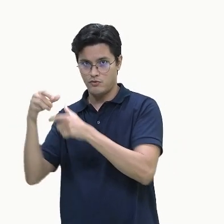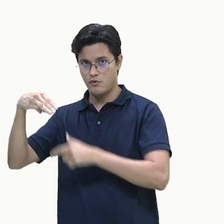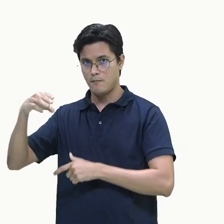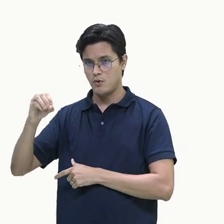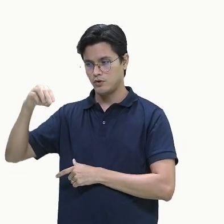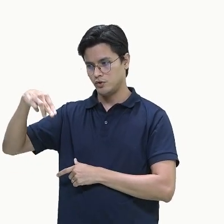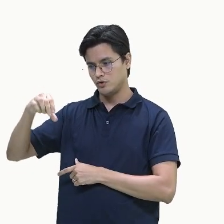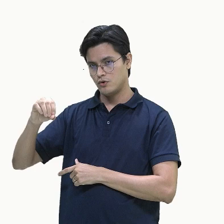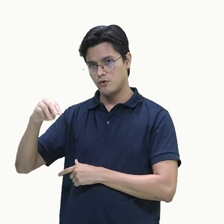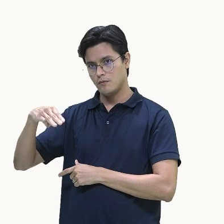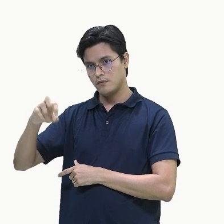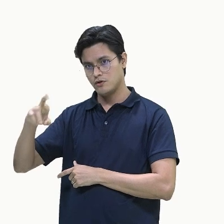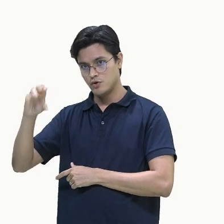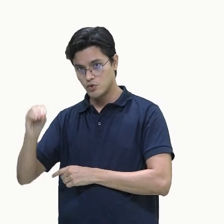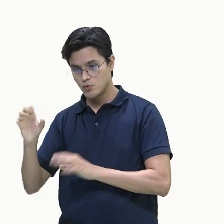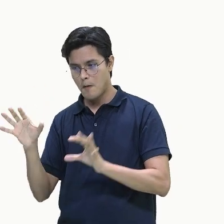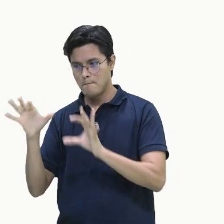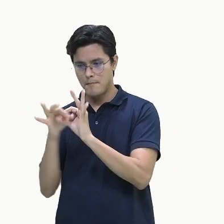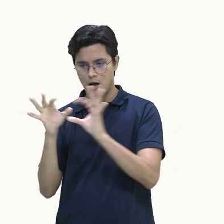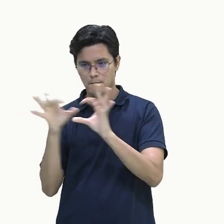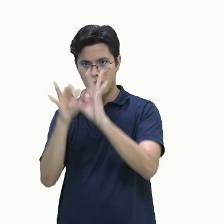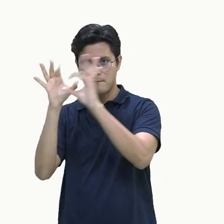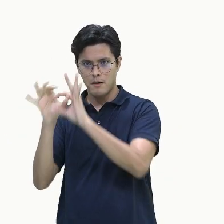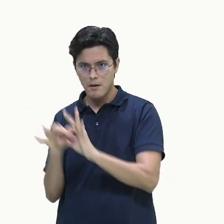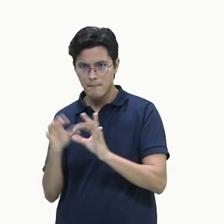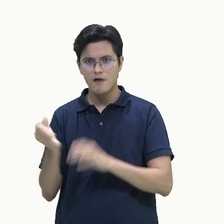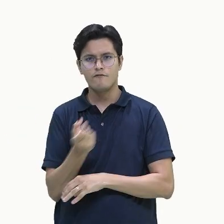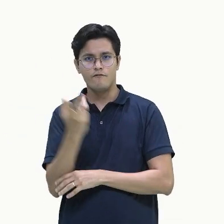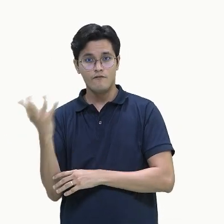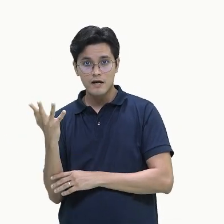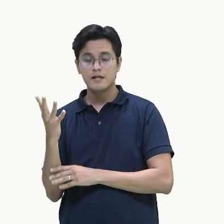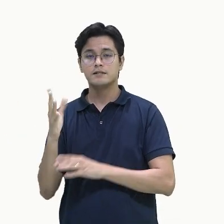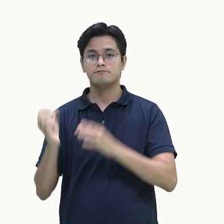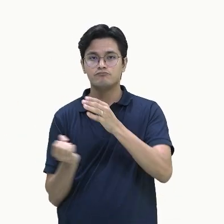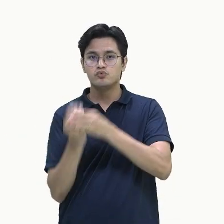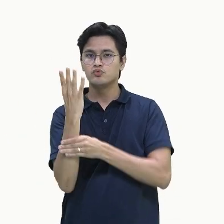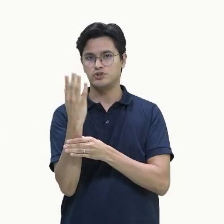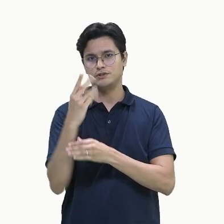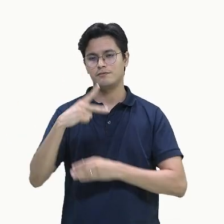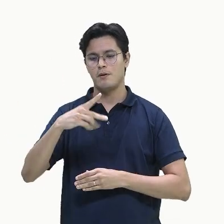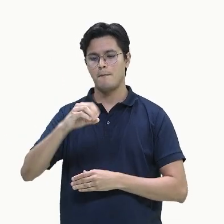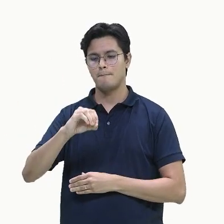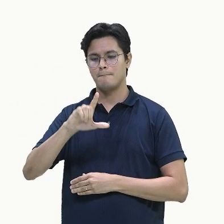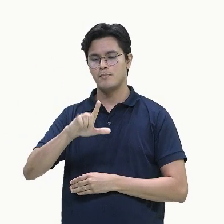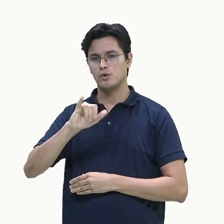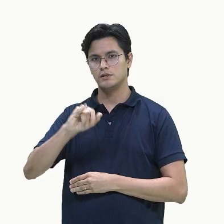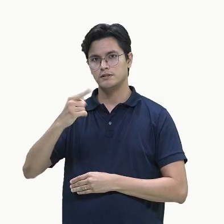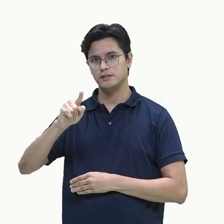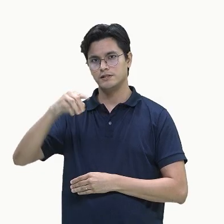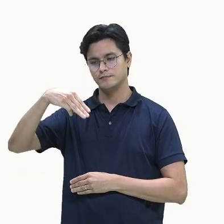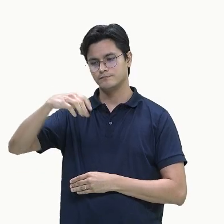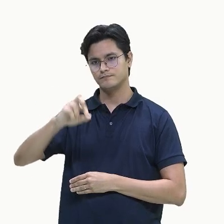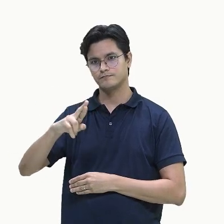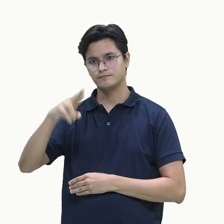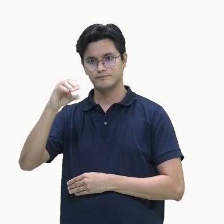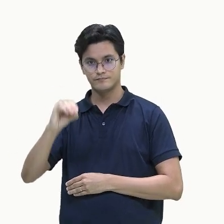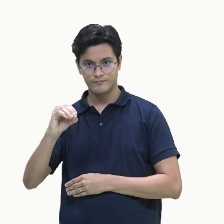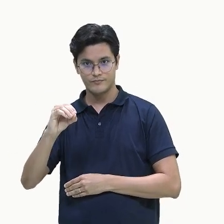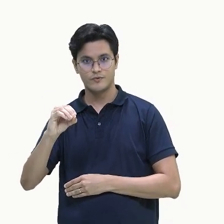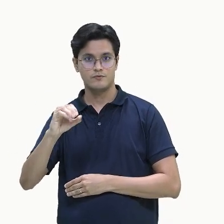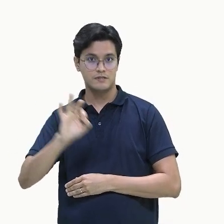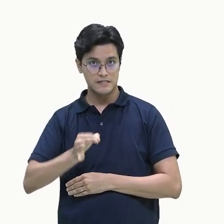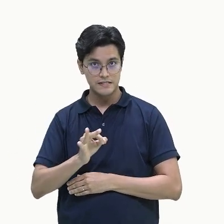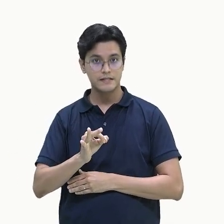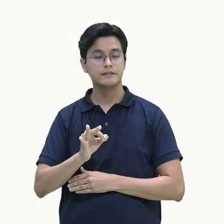outro monômero e assim várias vezes. E aí nós teremos muitas partes, tá? E